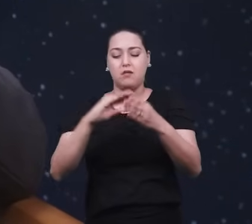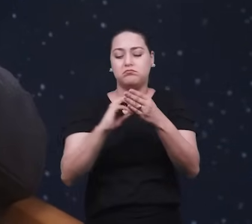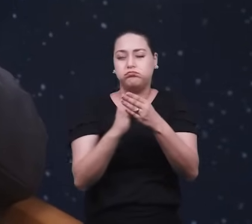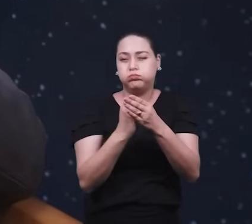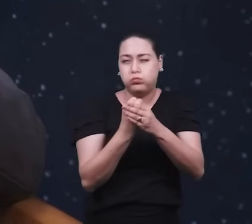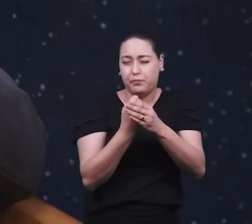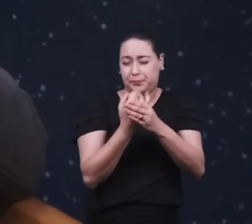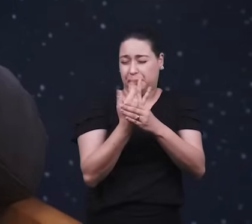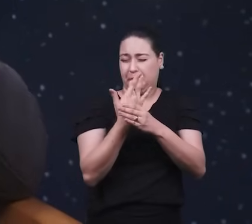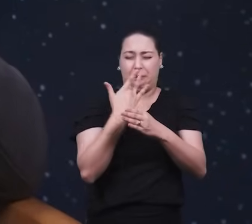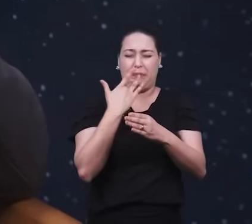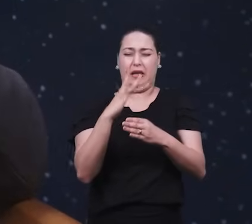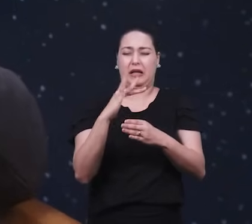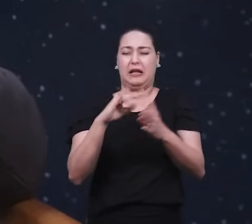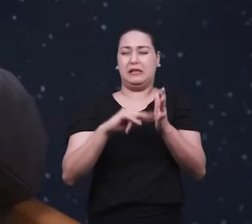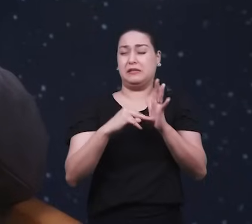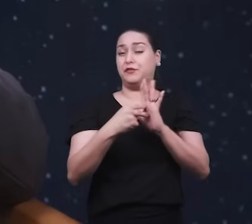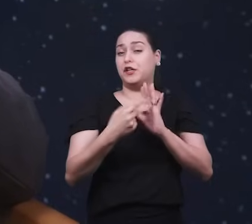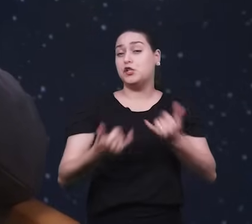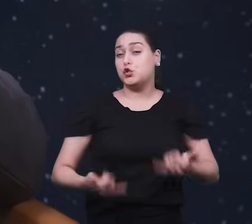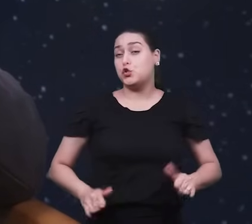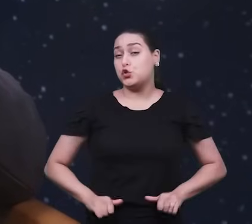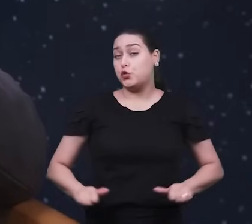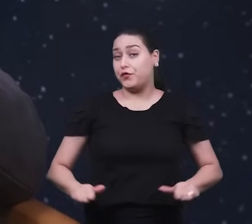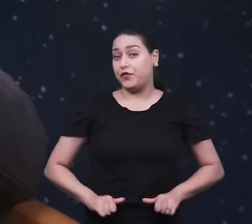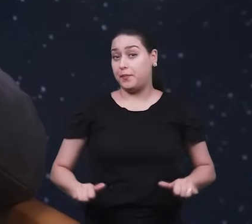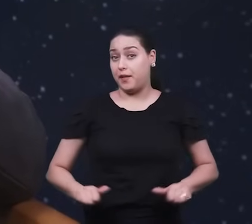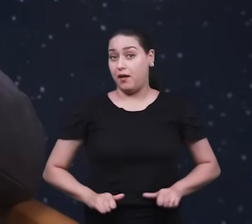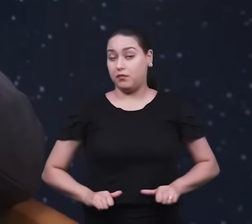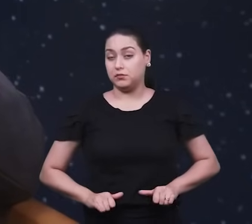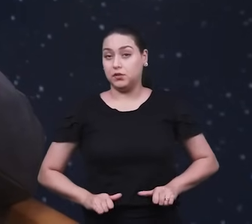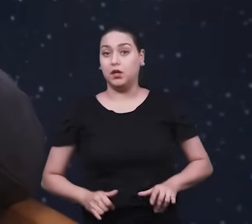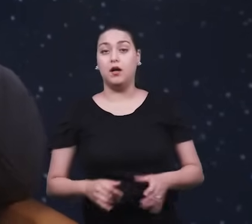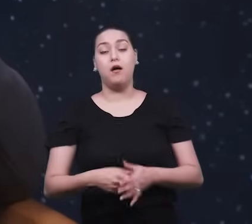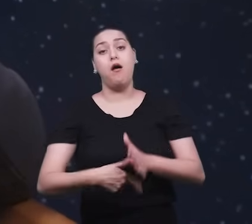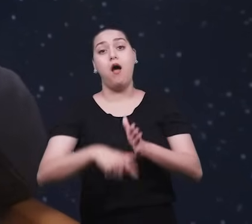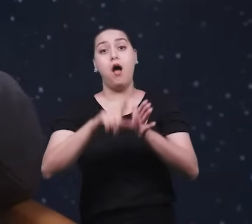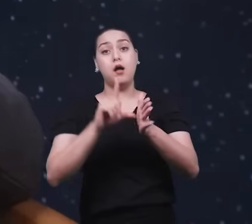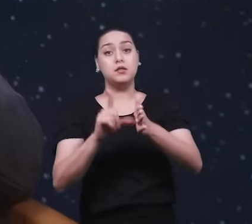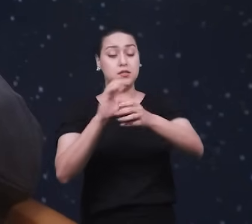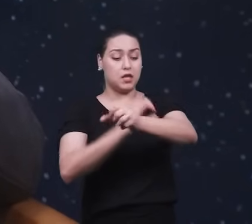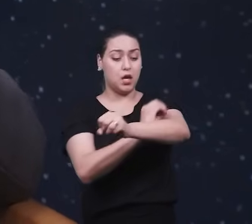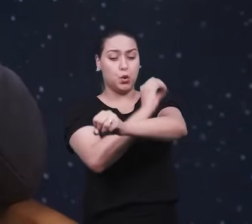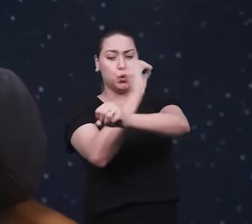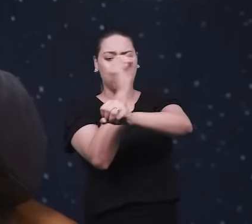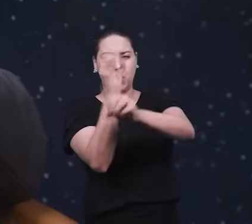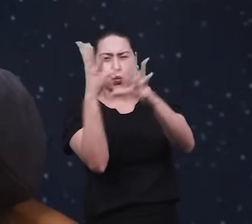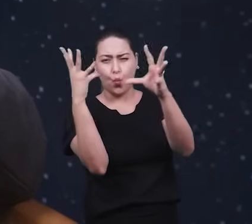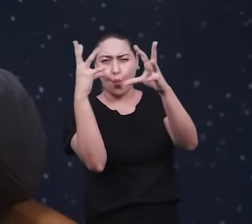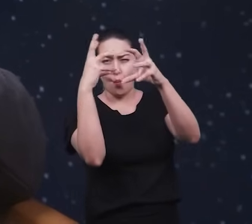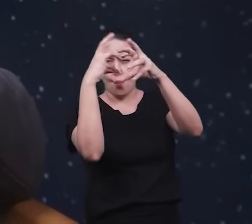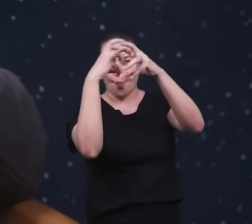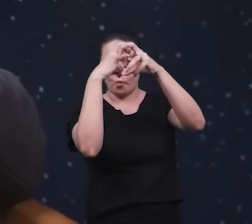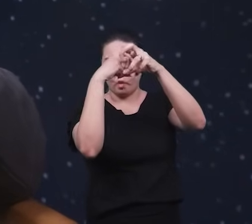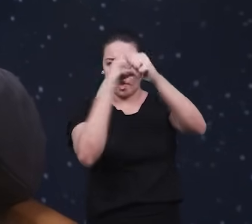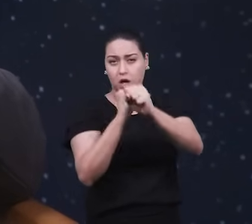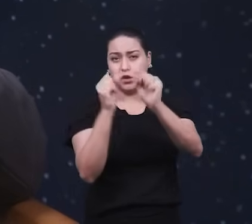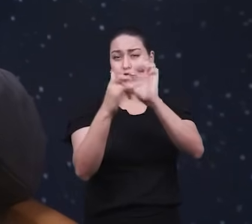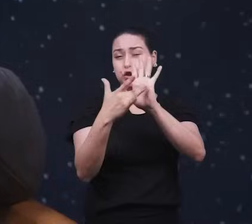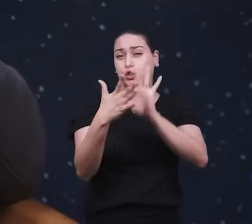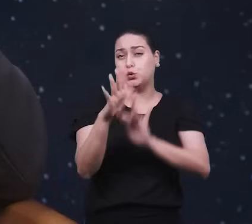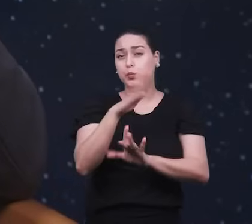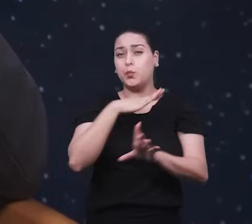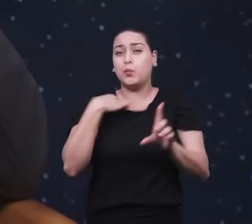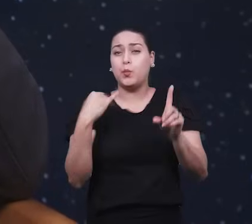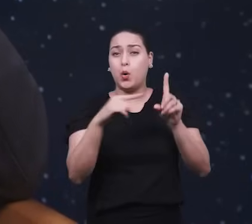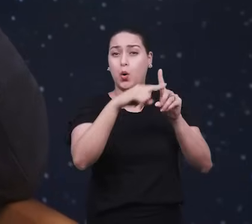Senhor Jesus, antes que refresque o dia, antes que venham as sombras, antes que escureça tudo, o Senhor Jesus iria fazer